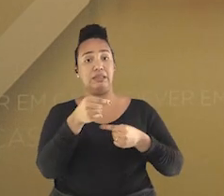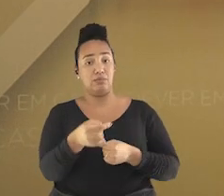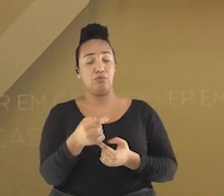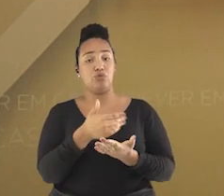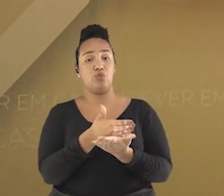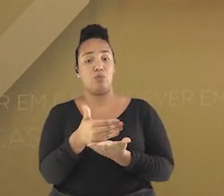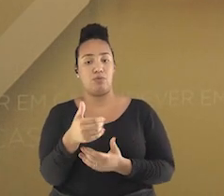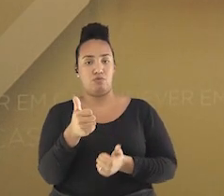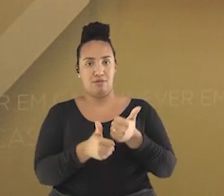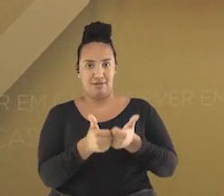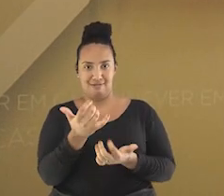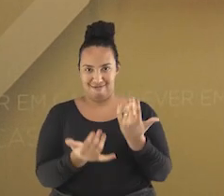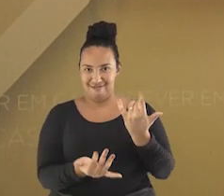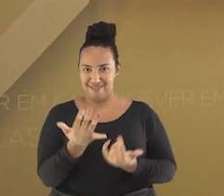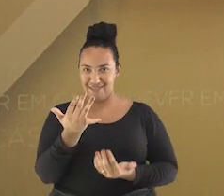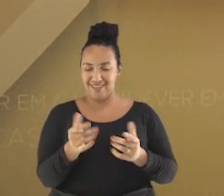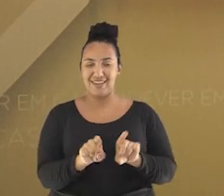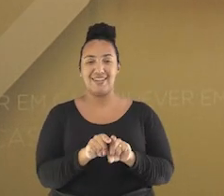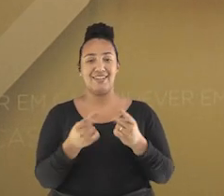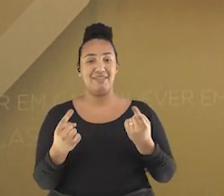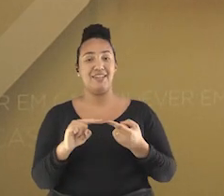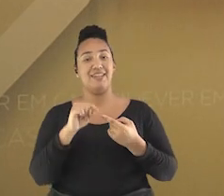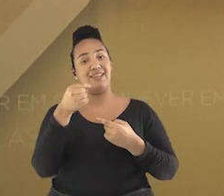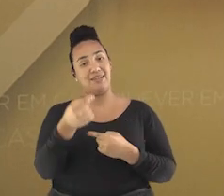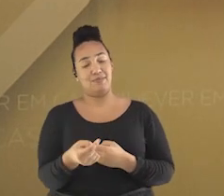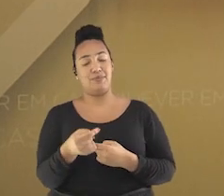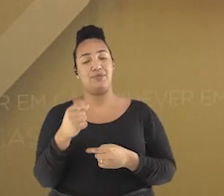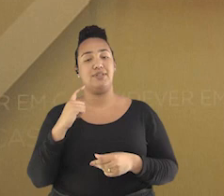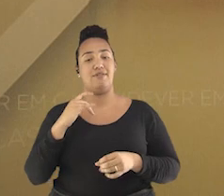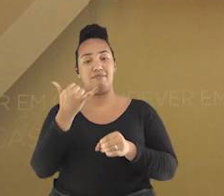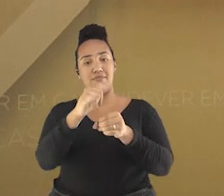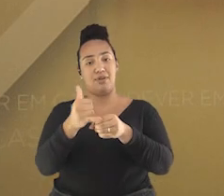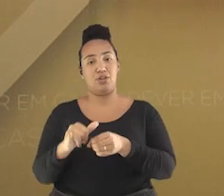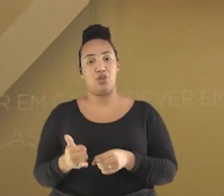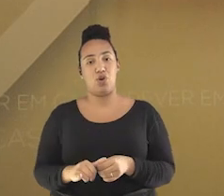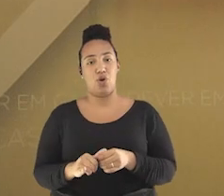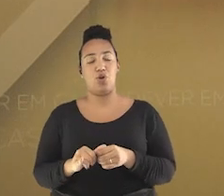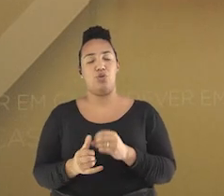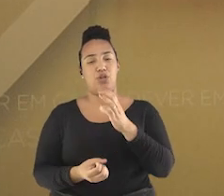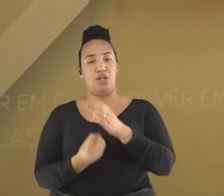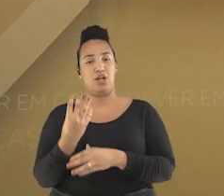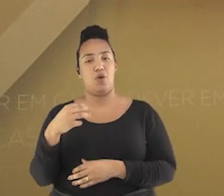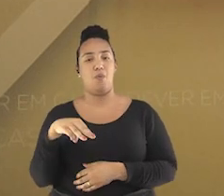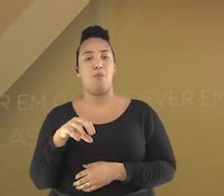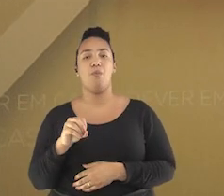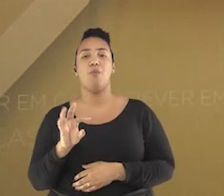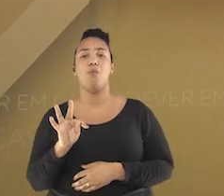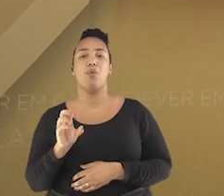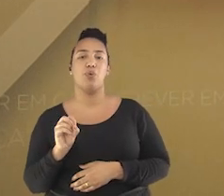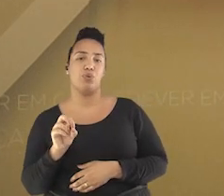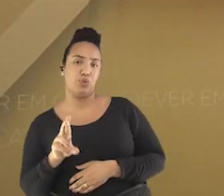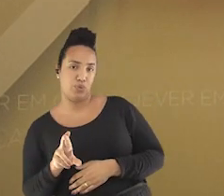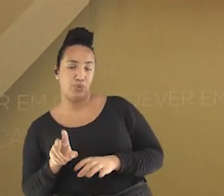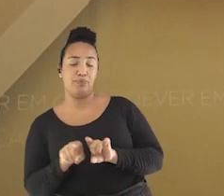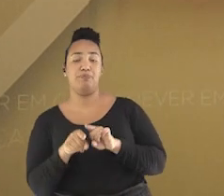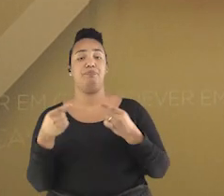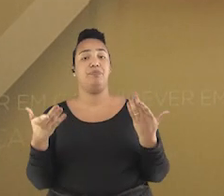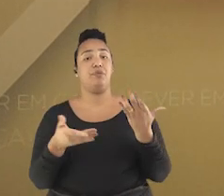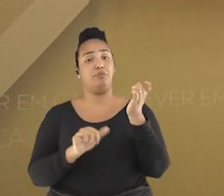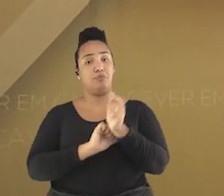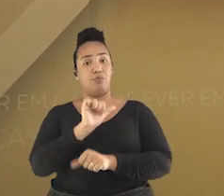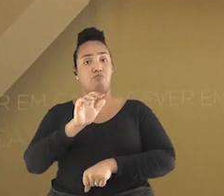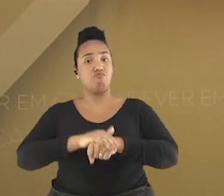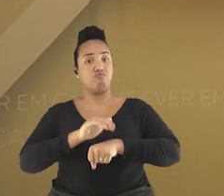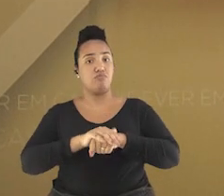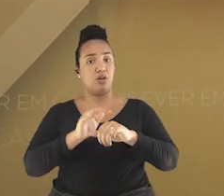a carvão e posteriormente a motores movidos a petróleo. Elas foram ficando mais potentes